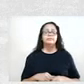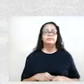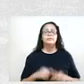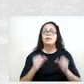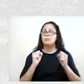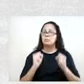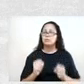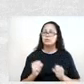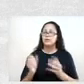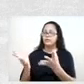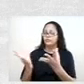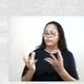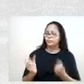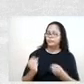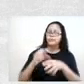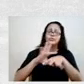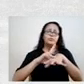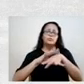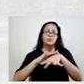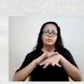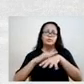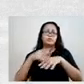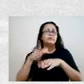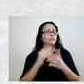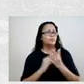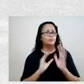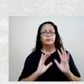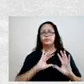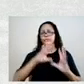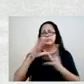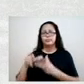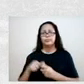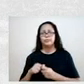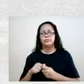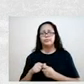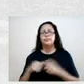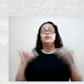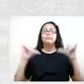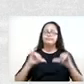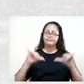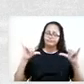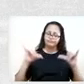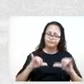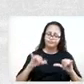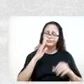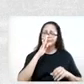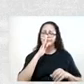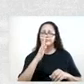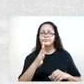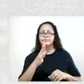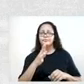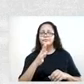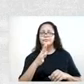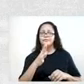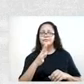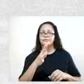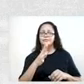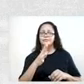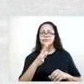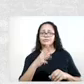possibilidade de contrair doença, assim como todo mundo, e também sofrem acusações sem fundamento de